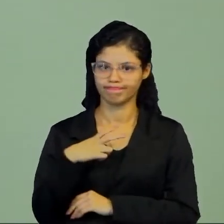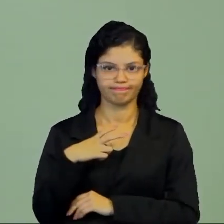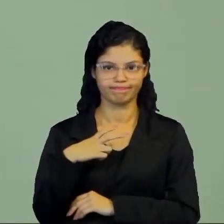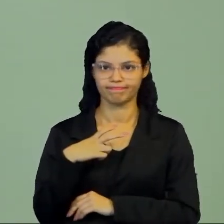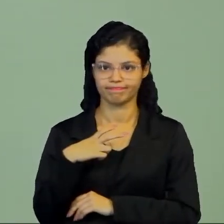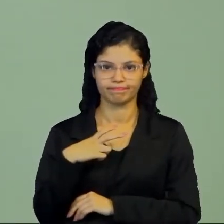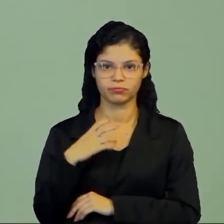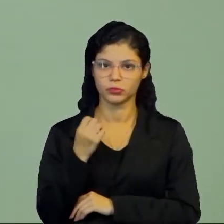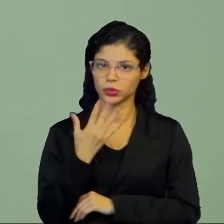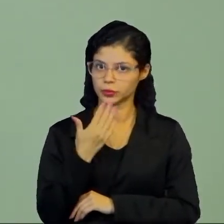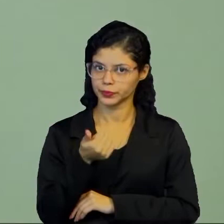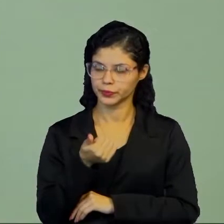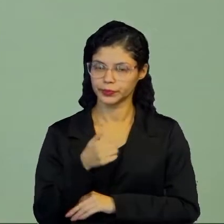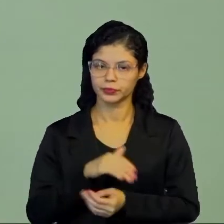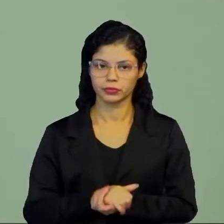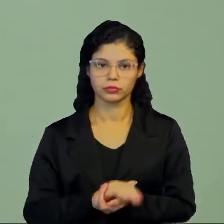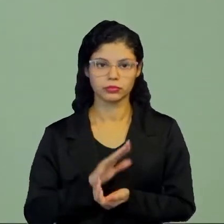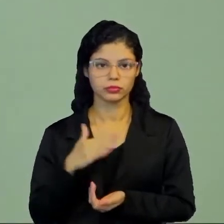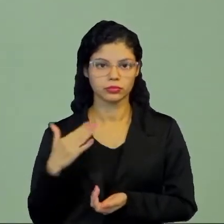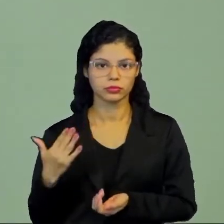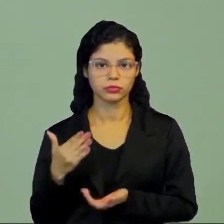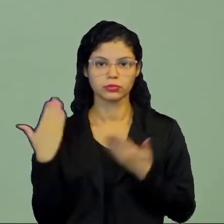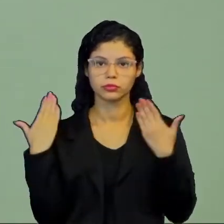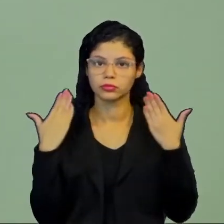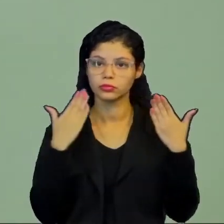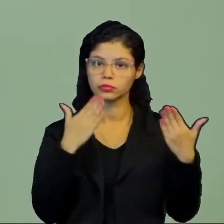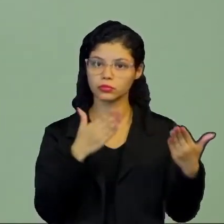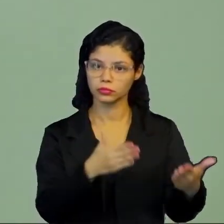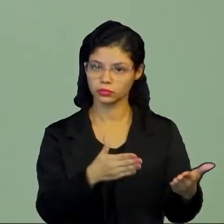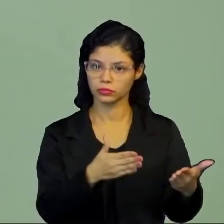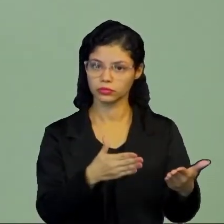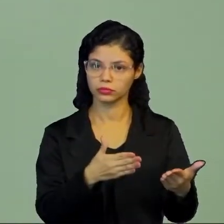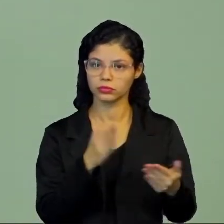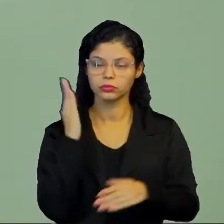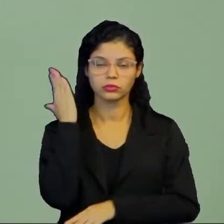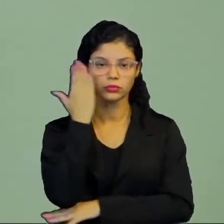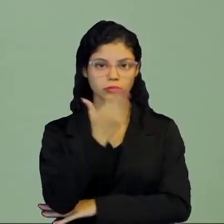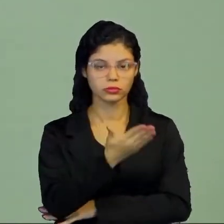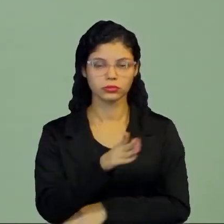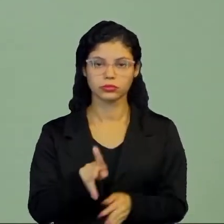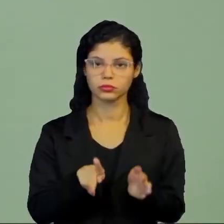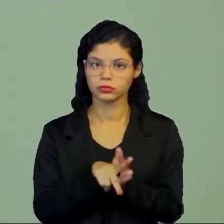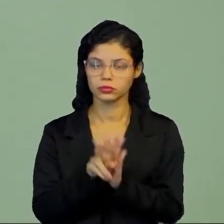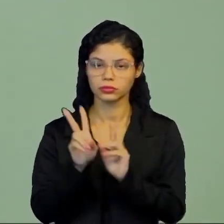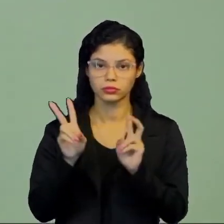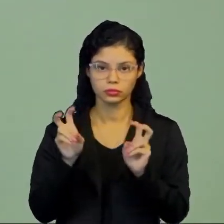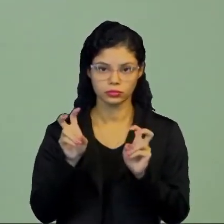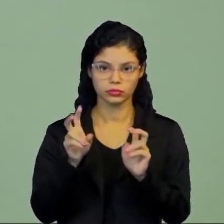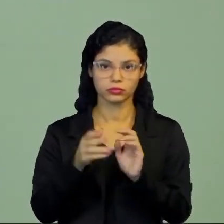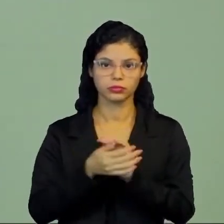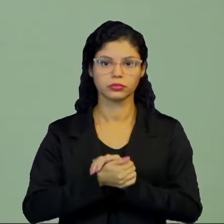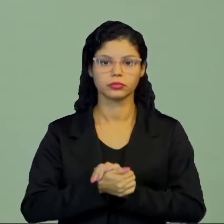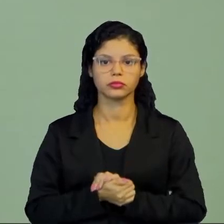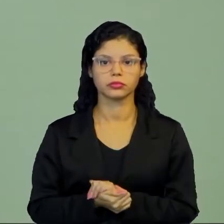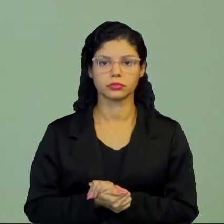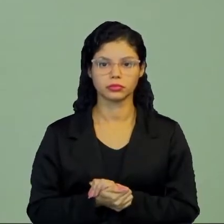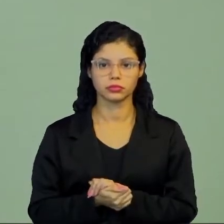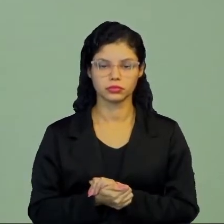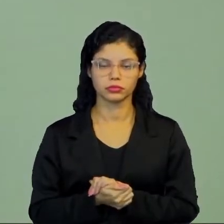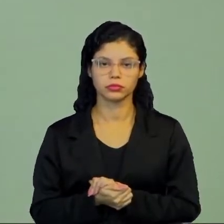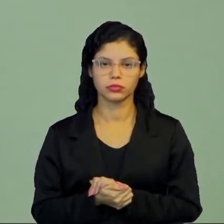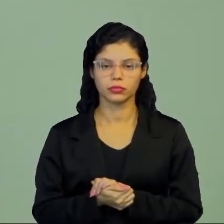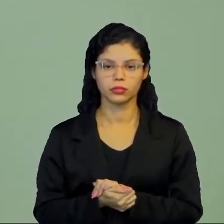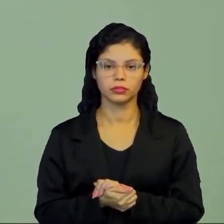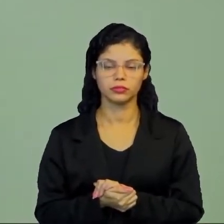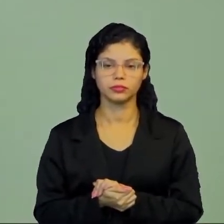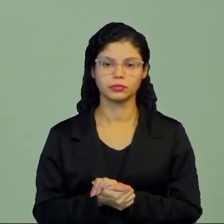particulares. Tudo bem? E quando ele fala os objetivos, tem que ser direta, concreta. Uma pergunta que você vá e